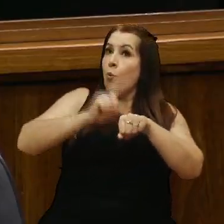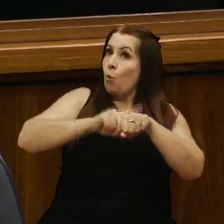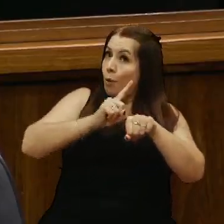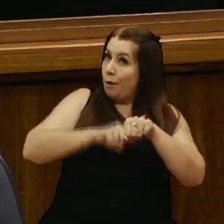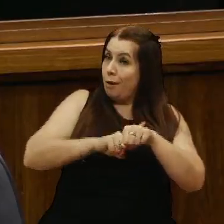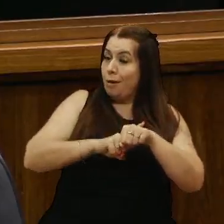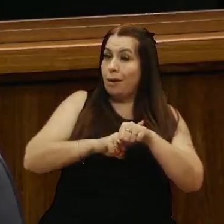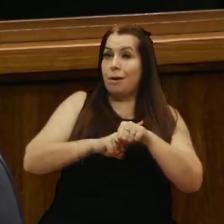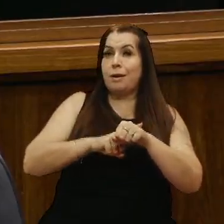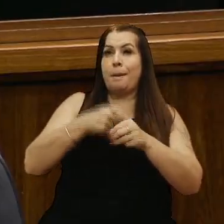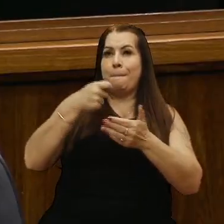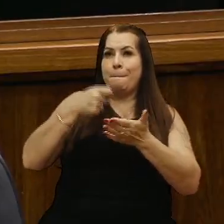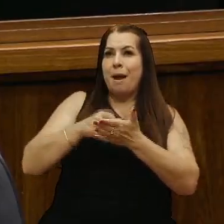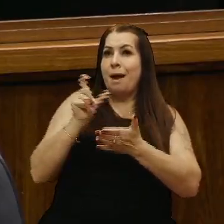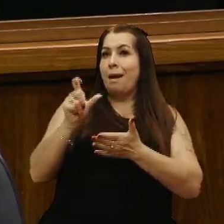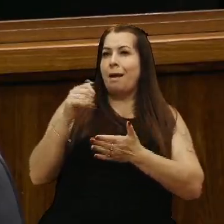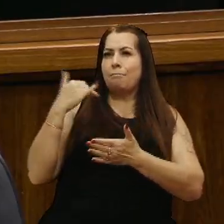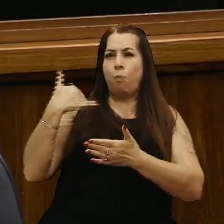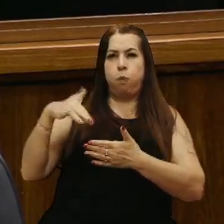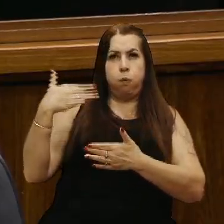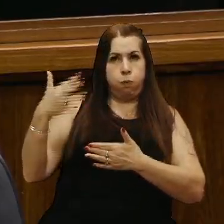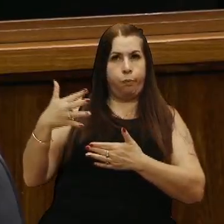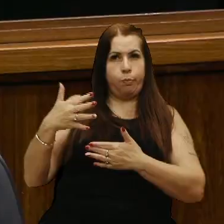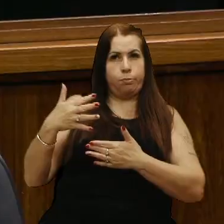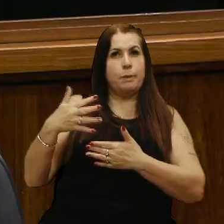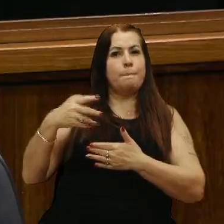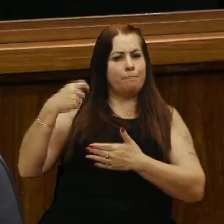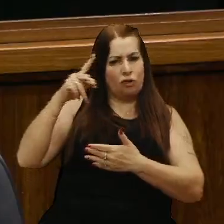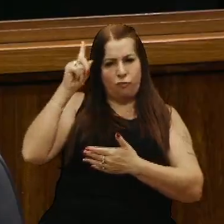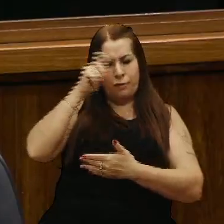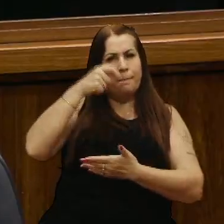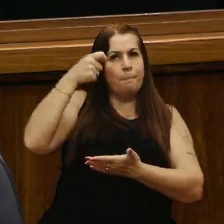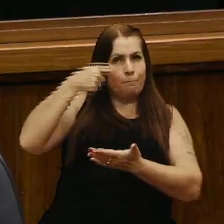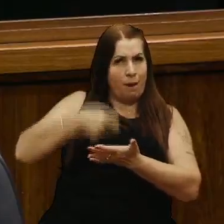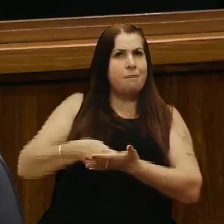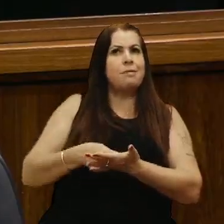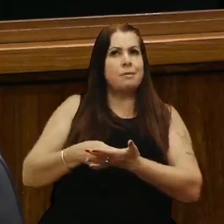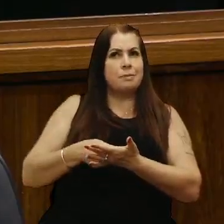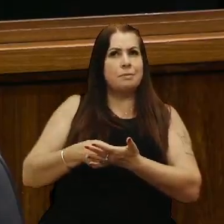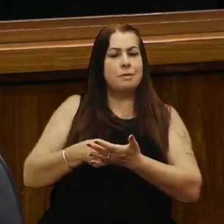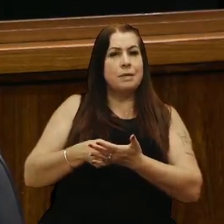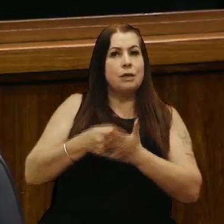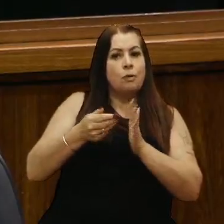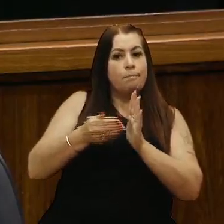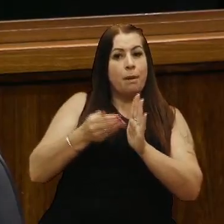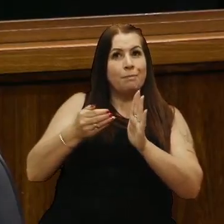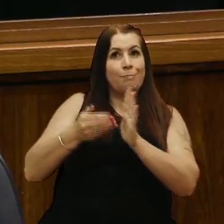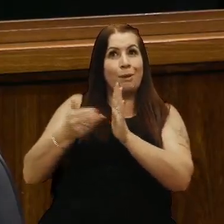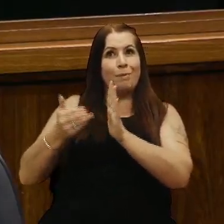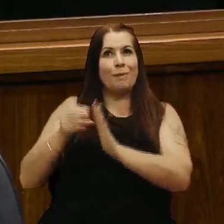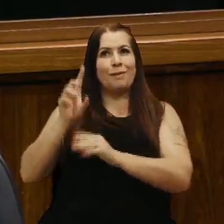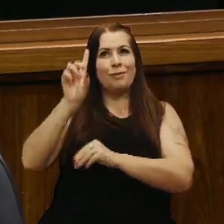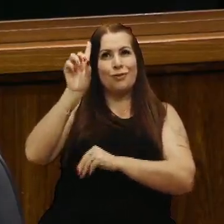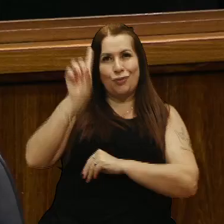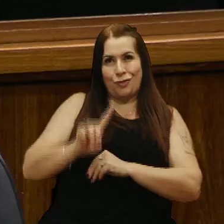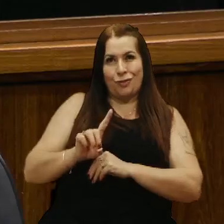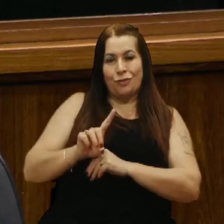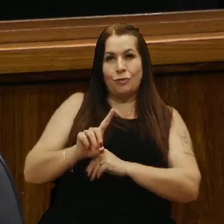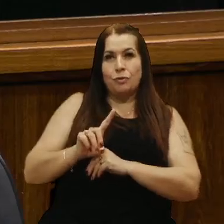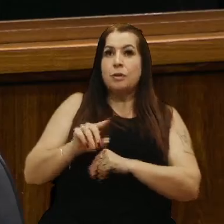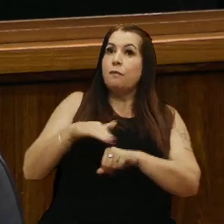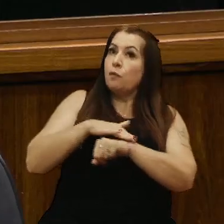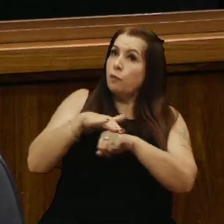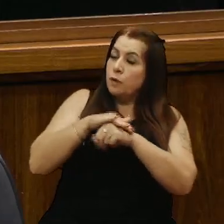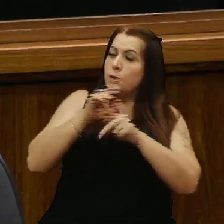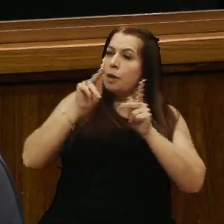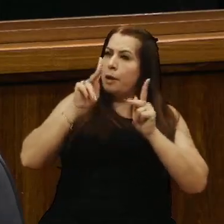a tarifa é alta demais. Dói no bolso. Cada vez se retiram mais direitos. Ao invés de conversar